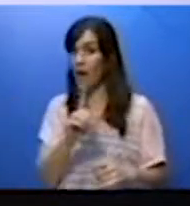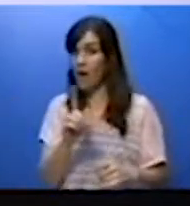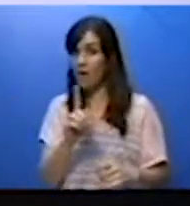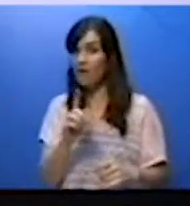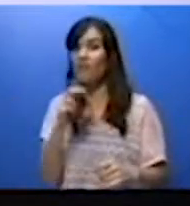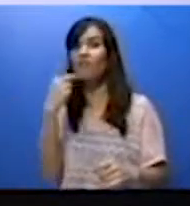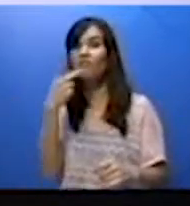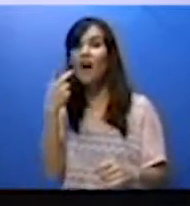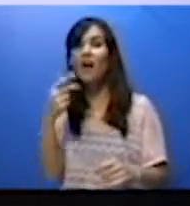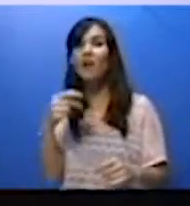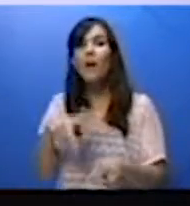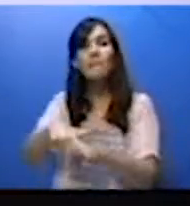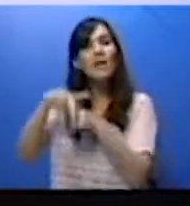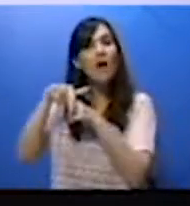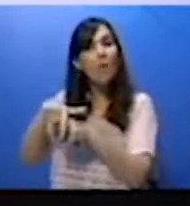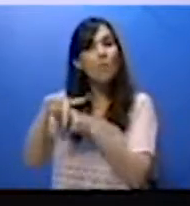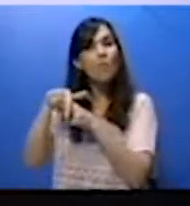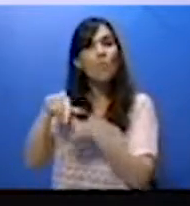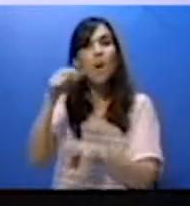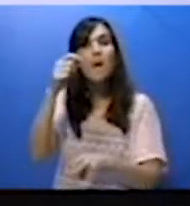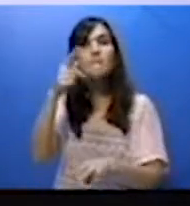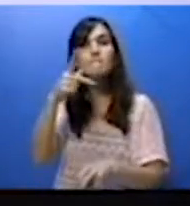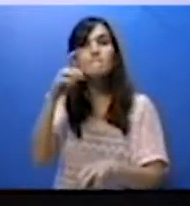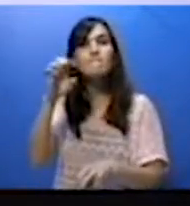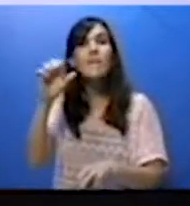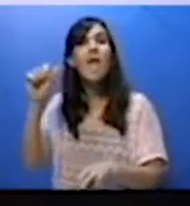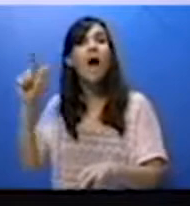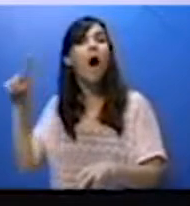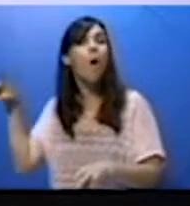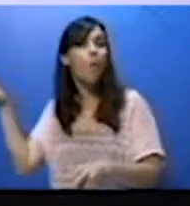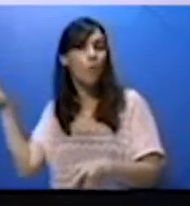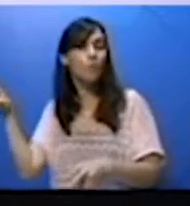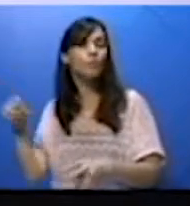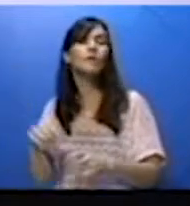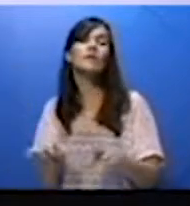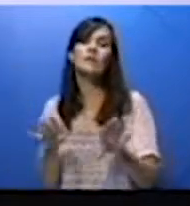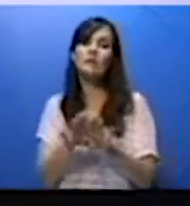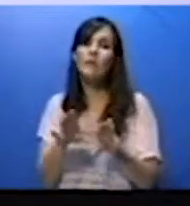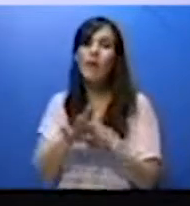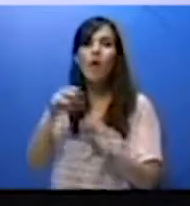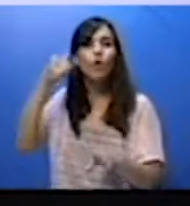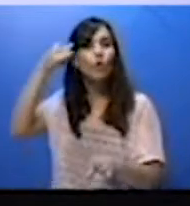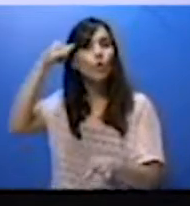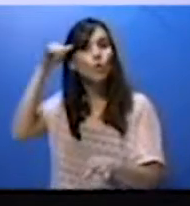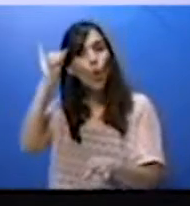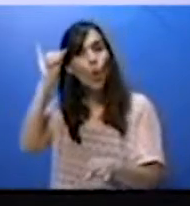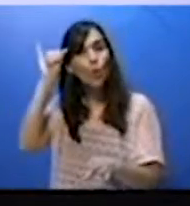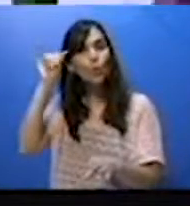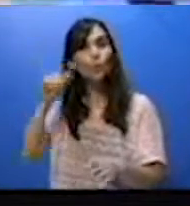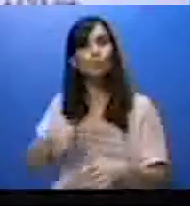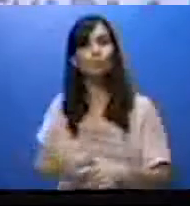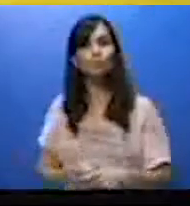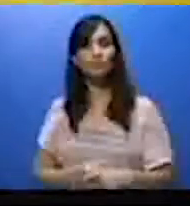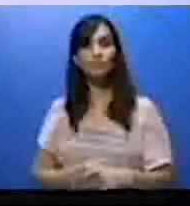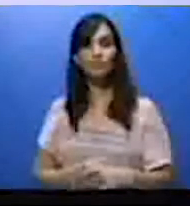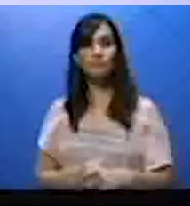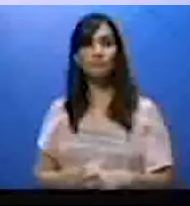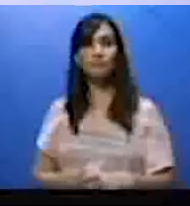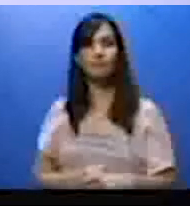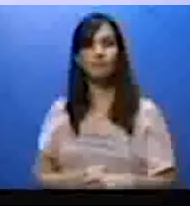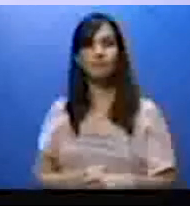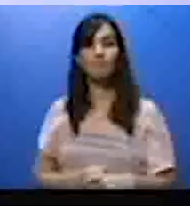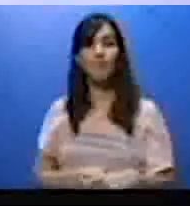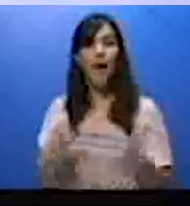então nós falamos tá vamos vamos lá